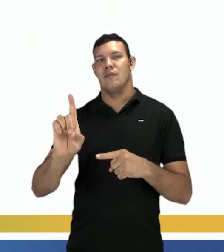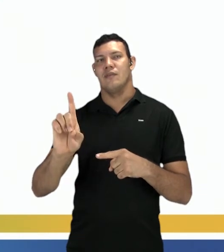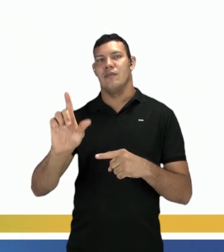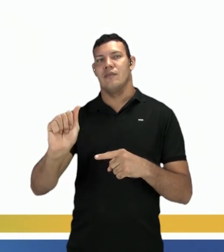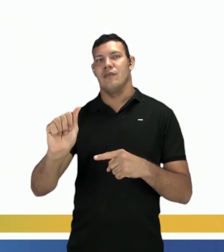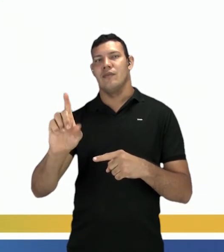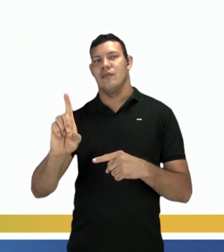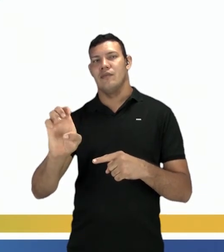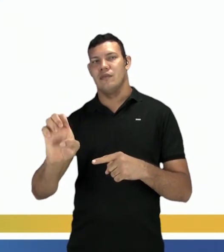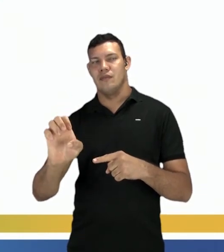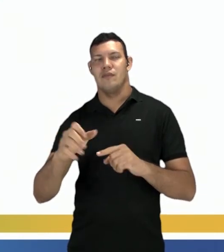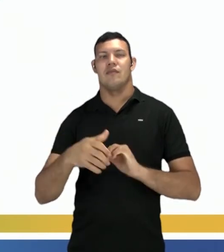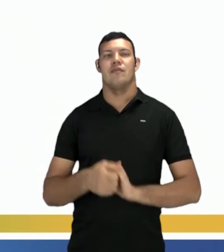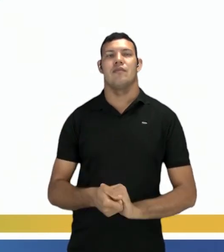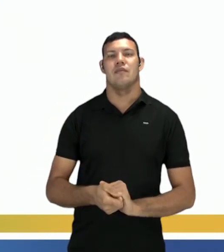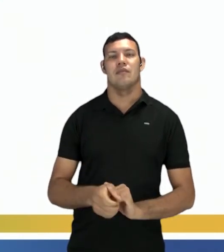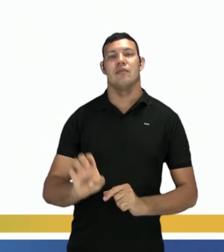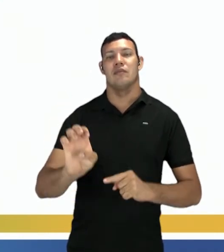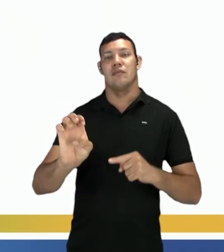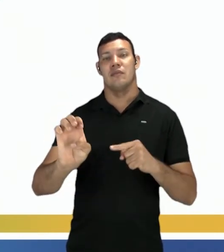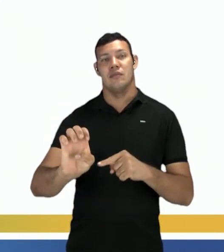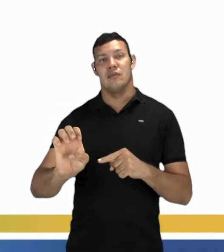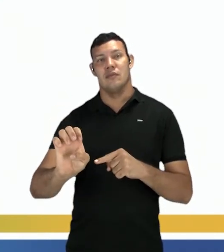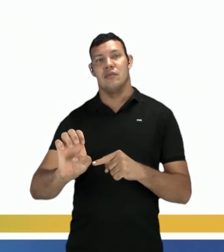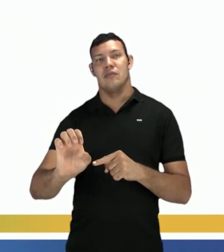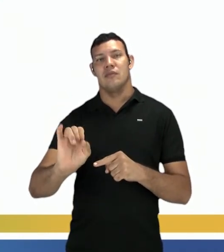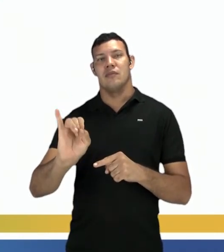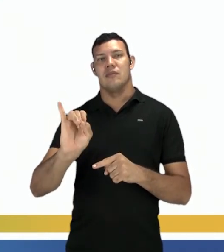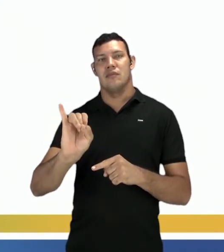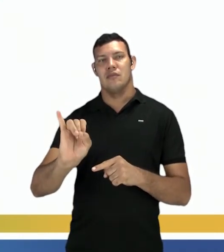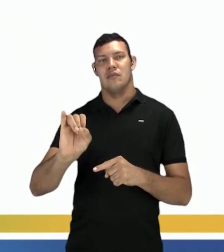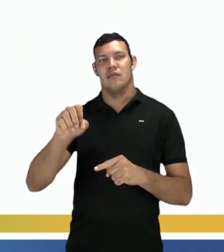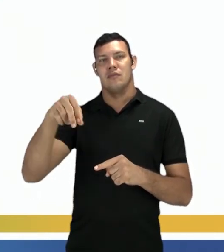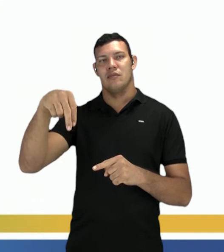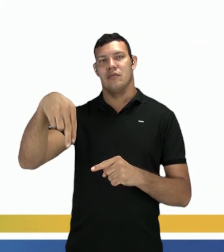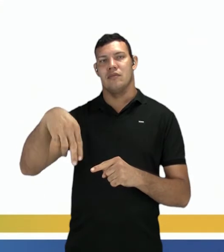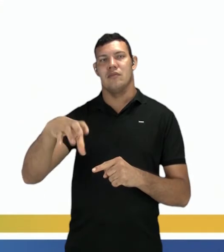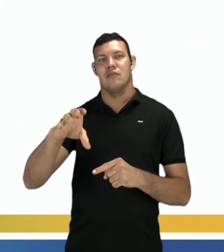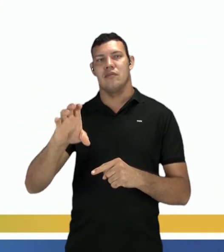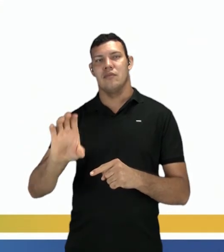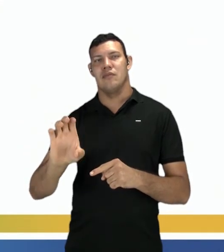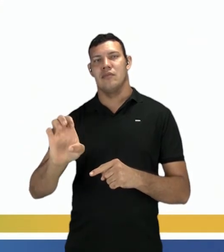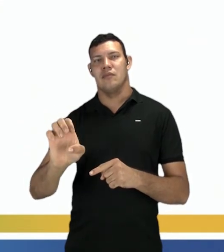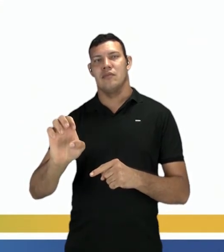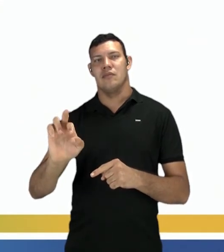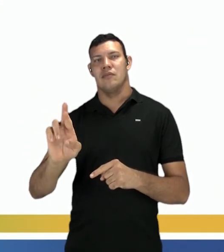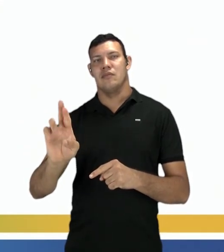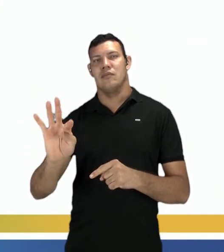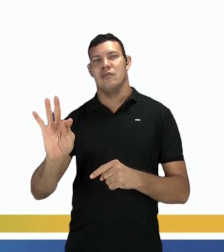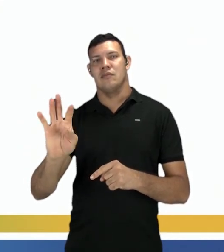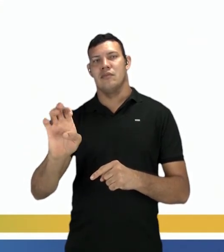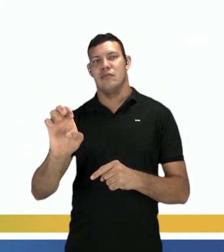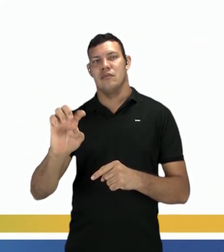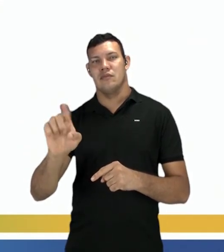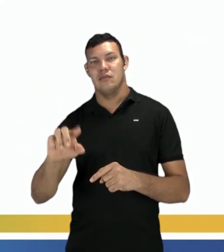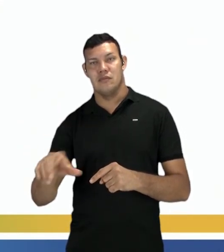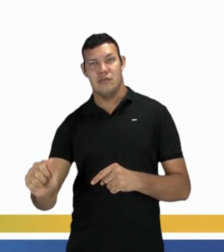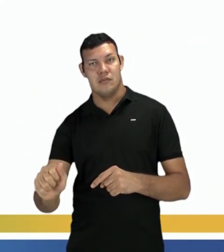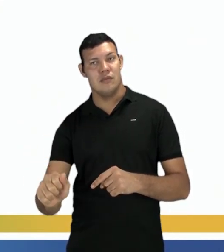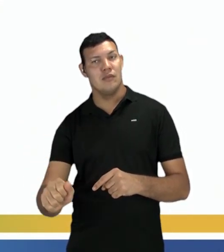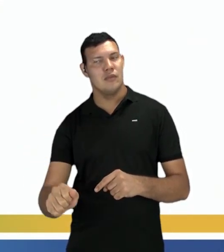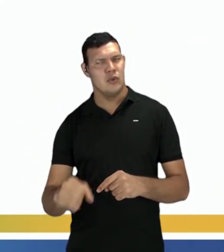com os modelos com Newton. E, o princípio da incerteza. Bom, esse tempo se fala muito, essa é uma característica marcante desse